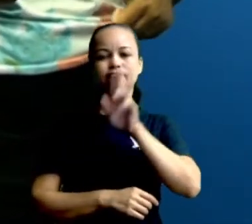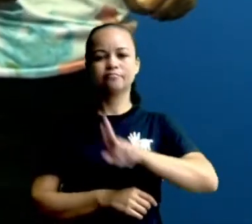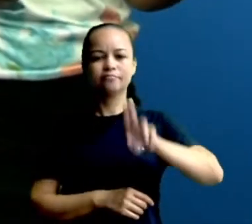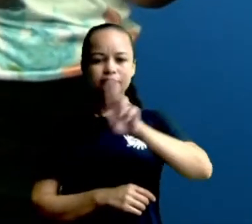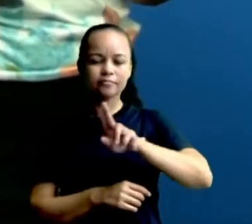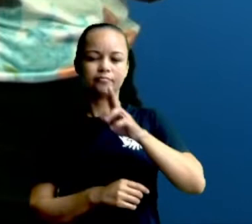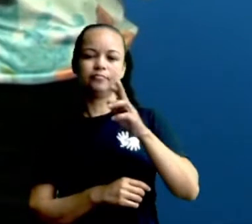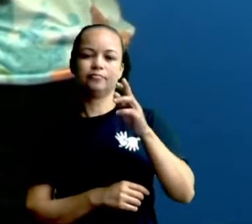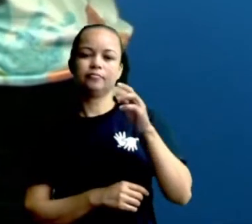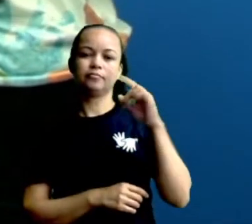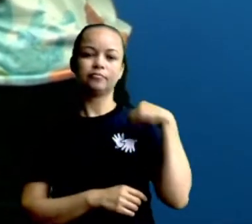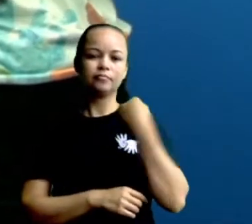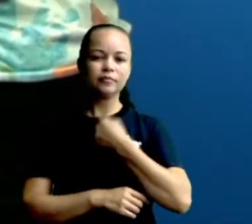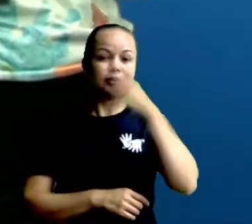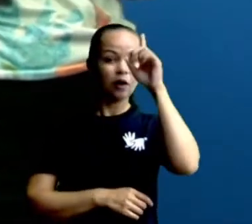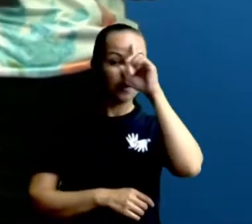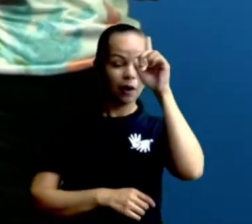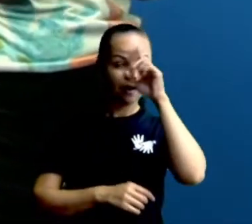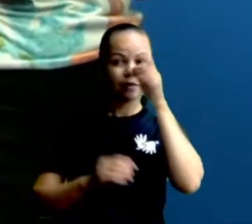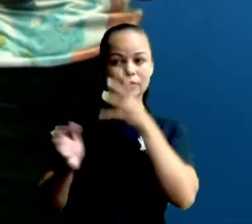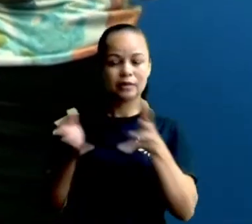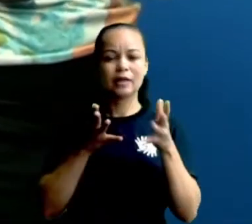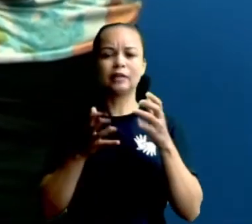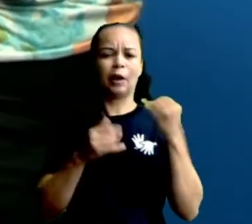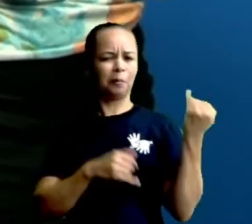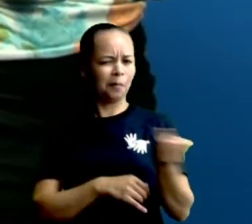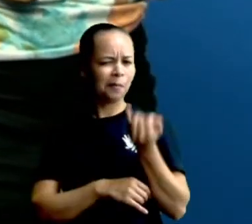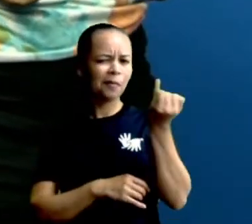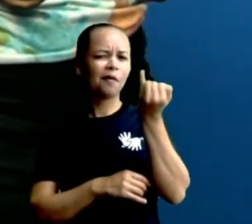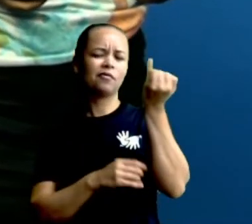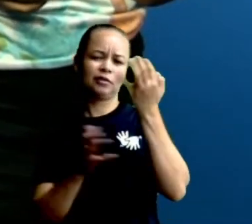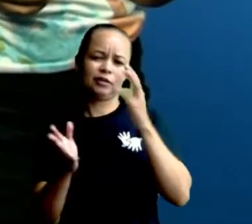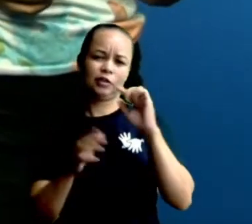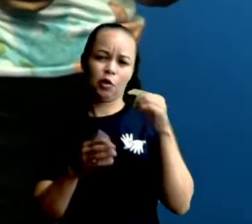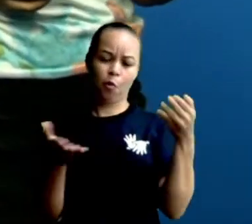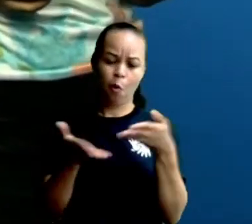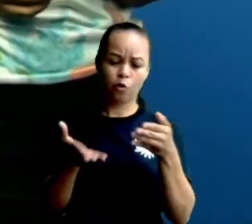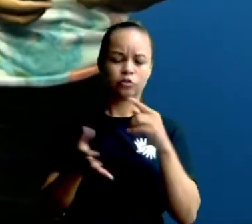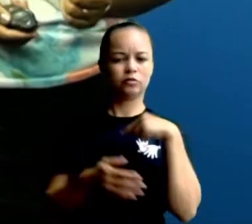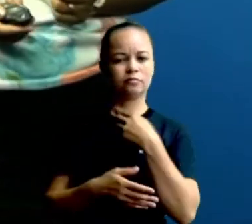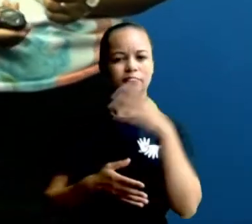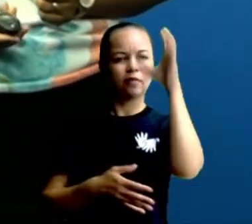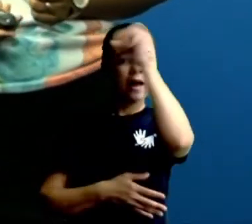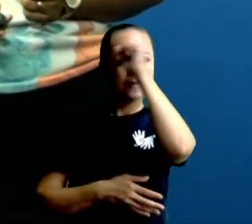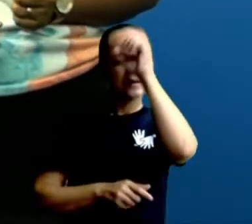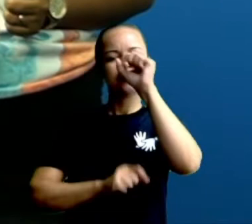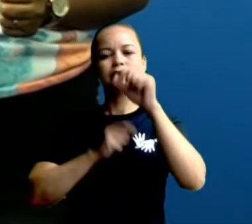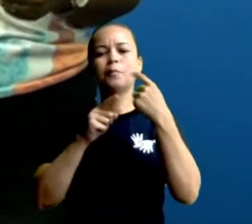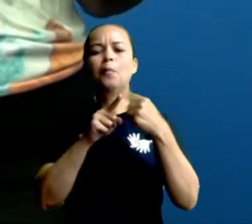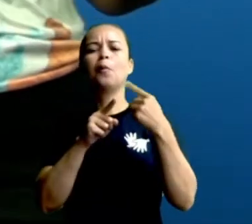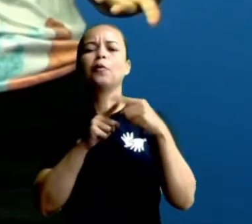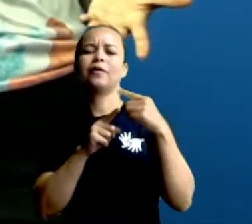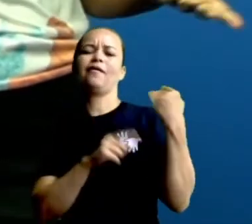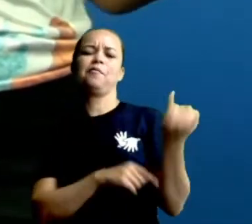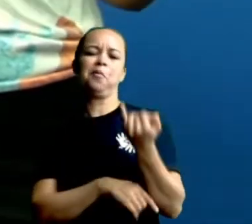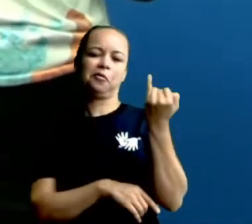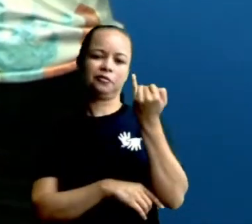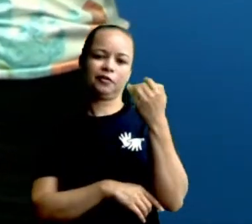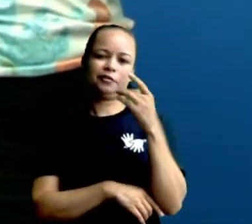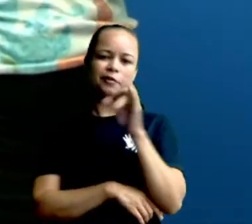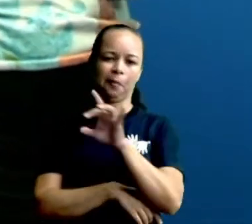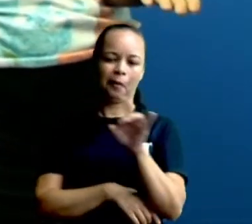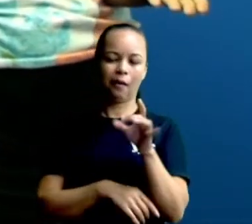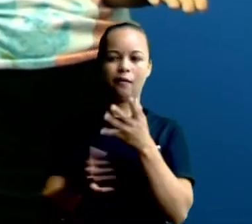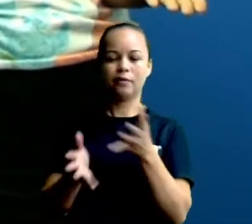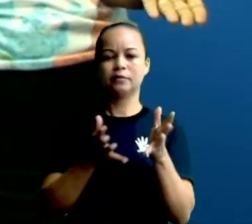falou aqui que elas são seres vivos super importantes e nós vamos aprender hoje por que são importantes. Primeiramente,